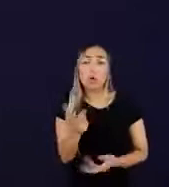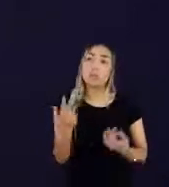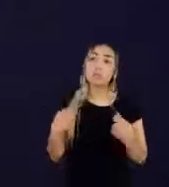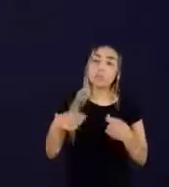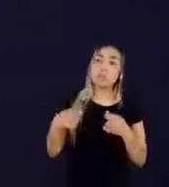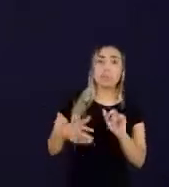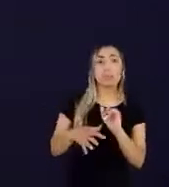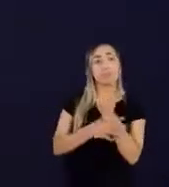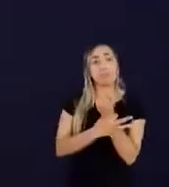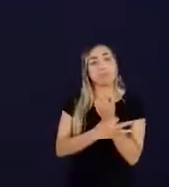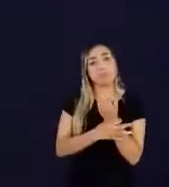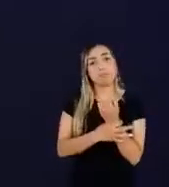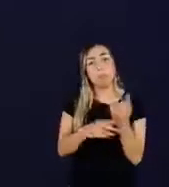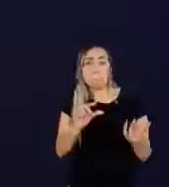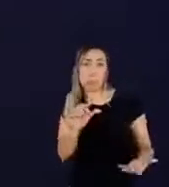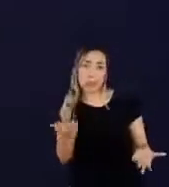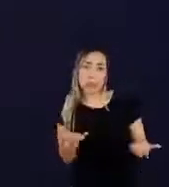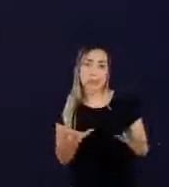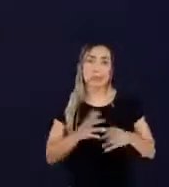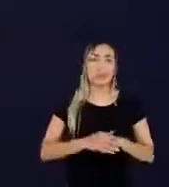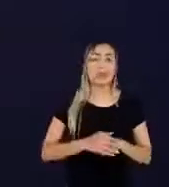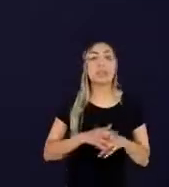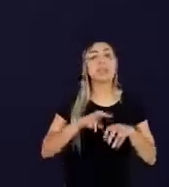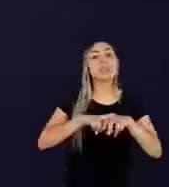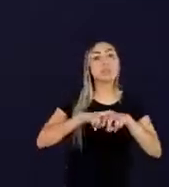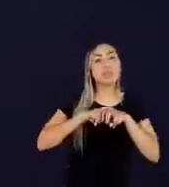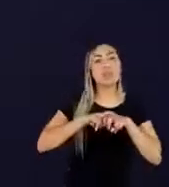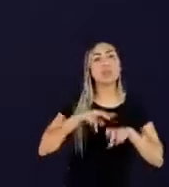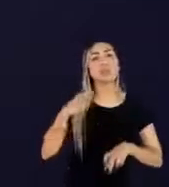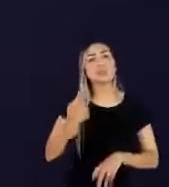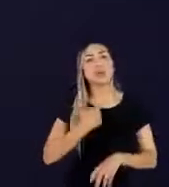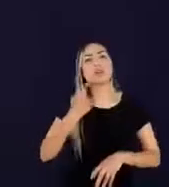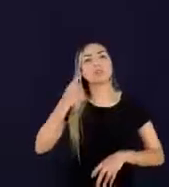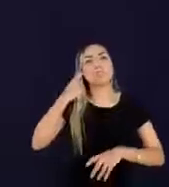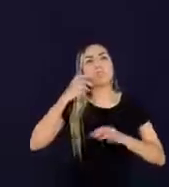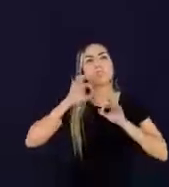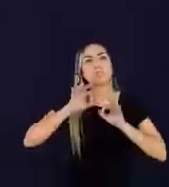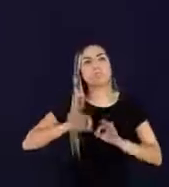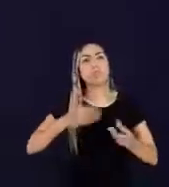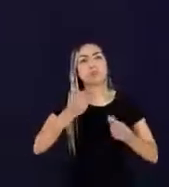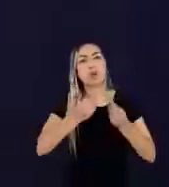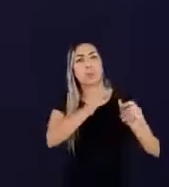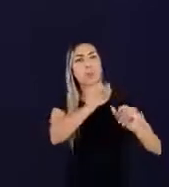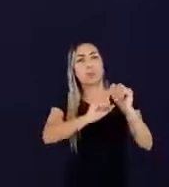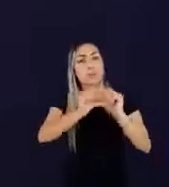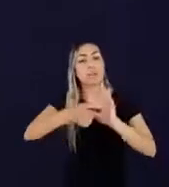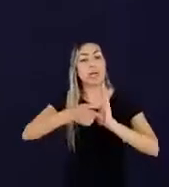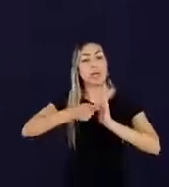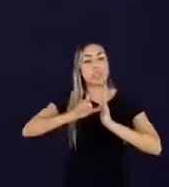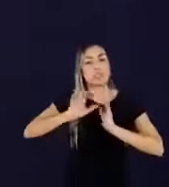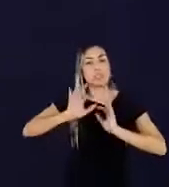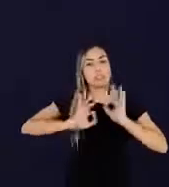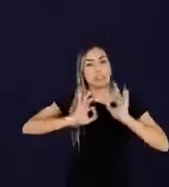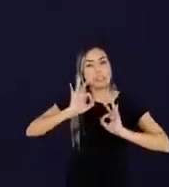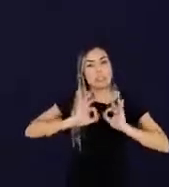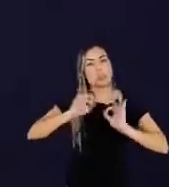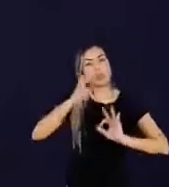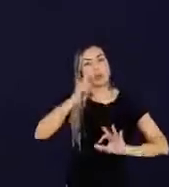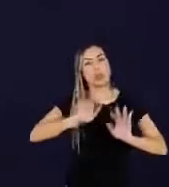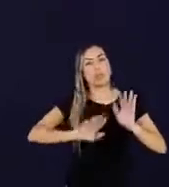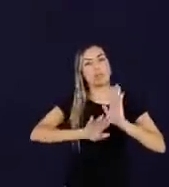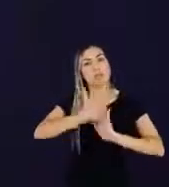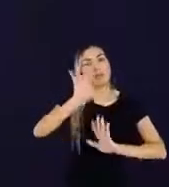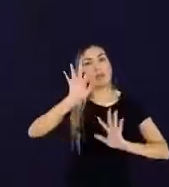proporcionais. Com isso, nós temos convicção que nós vamos preparar o mercado para esse crescimento que vai ser vigoroso. Nós falamos muito em abertura do